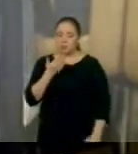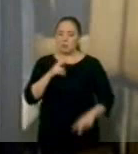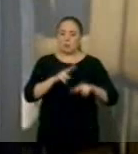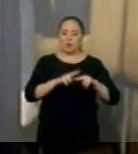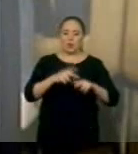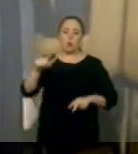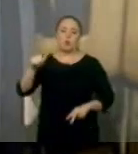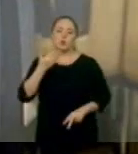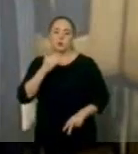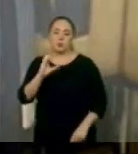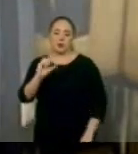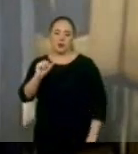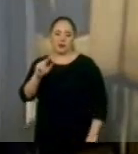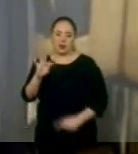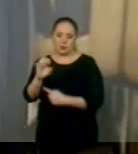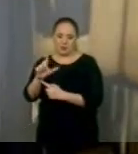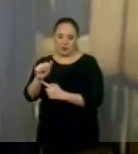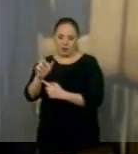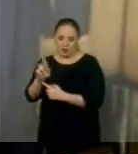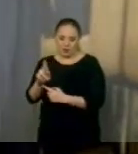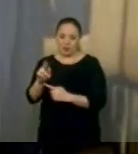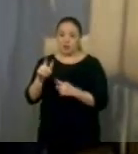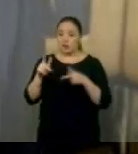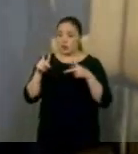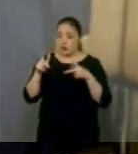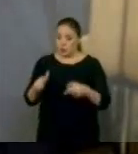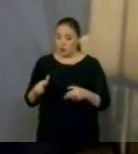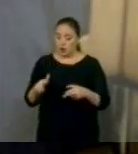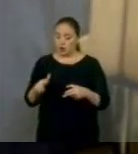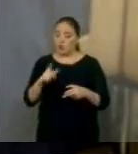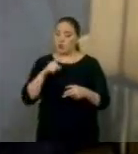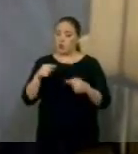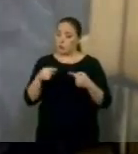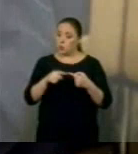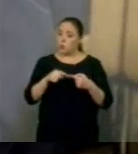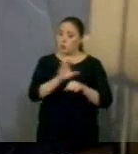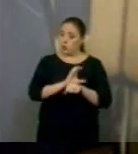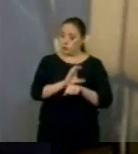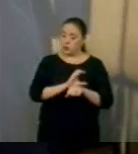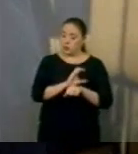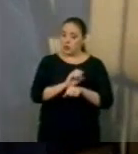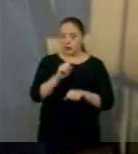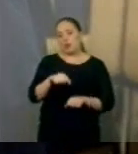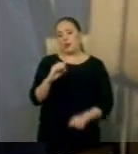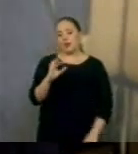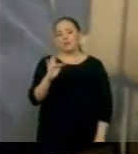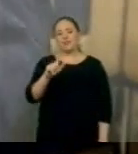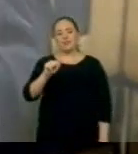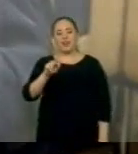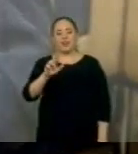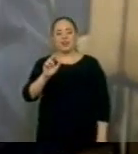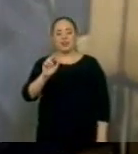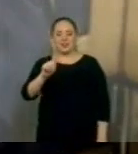cautelar, cautelar tal como a esta prevista na Constituição, que é a prisão em flagrante, não